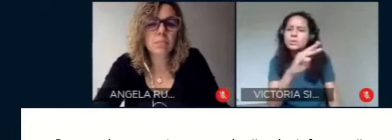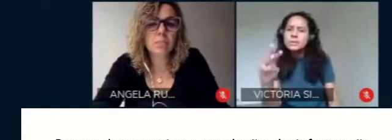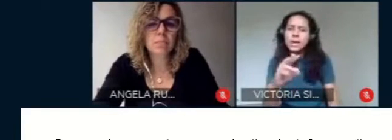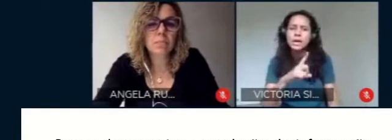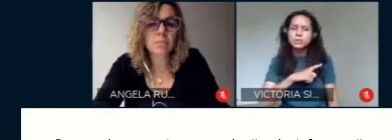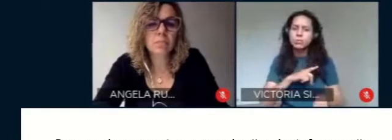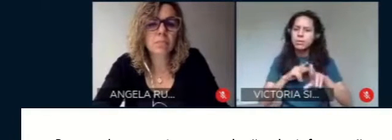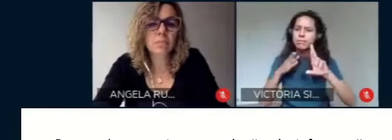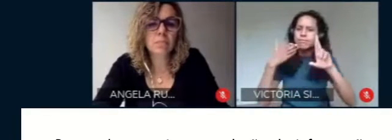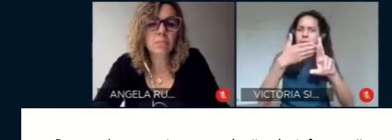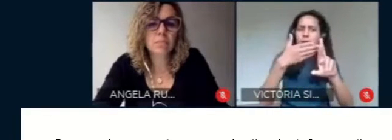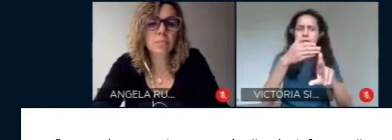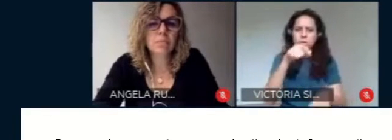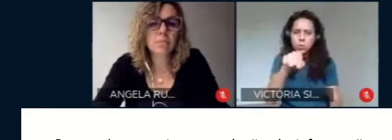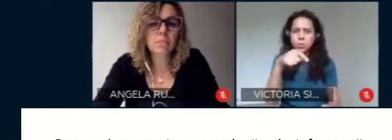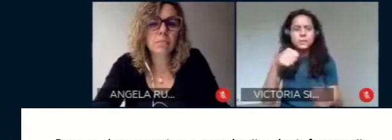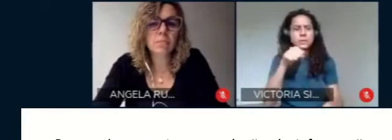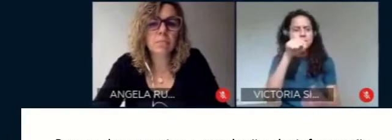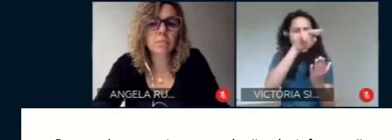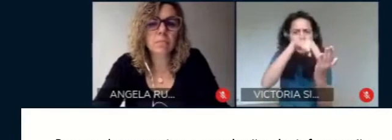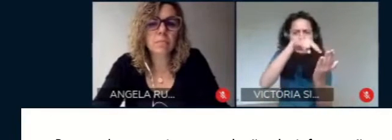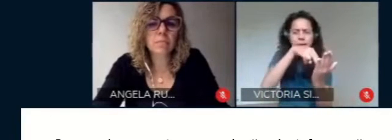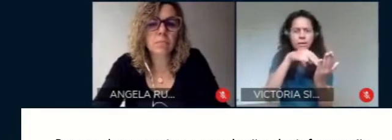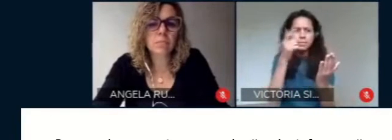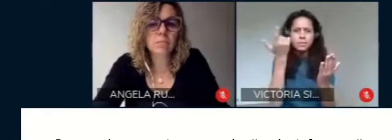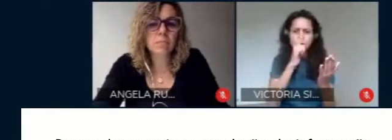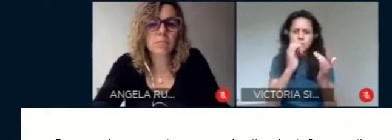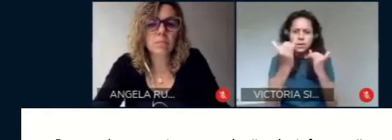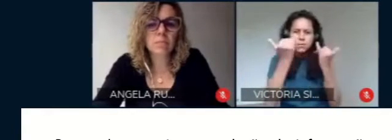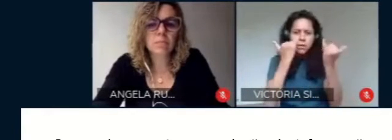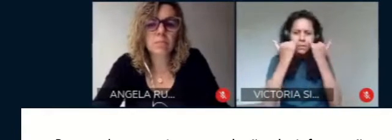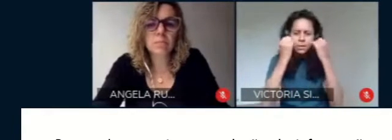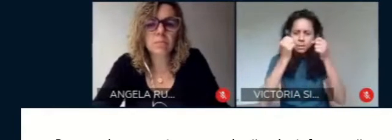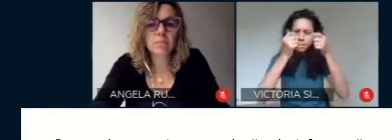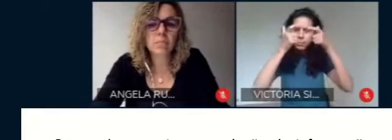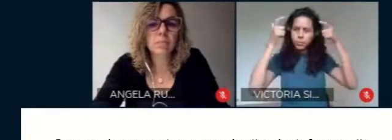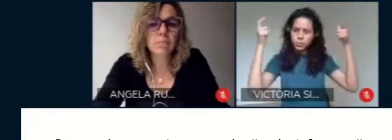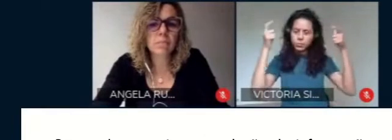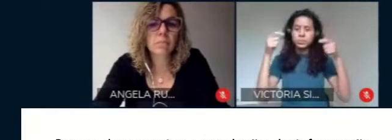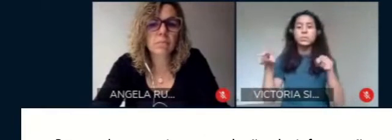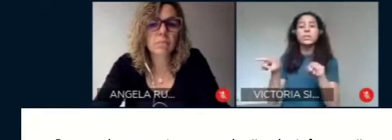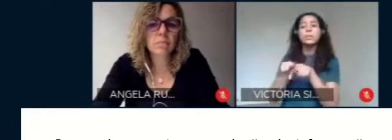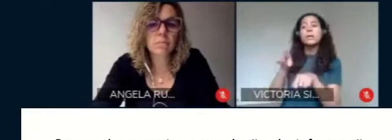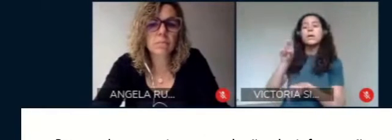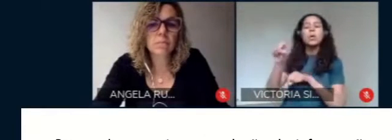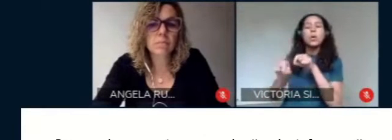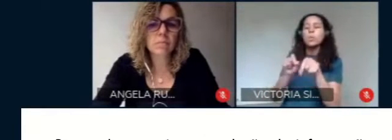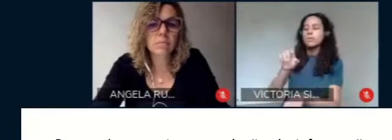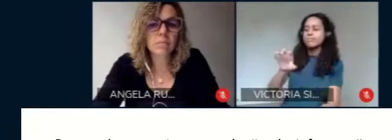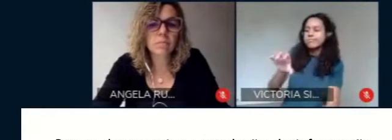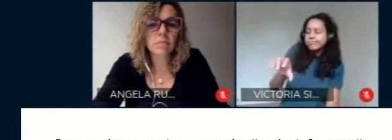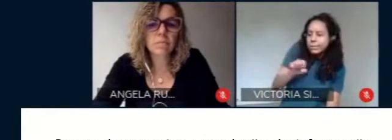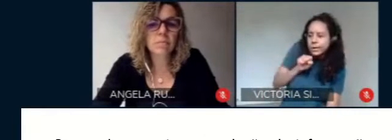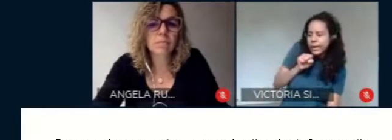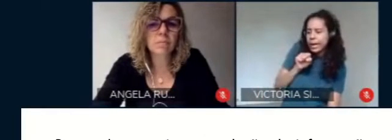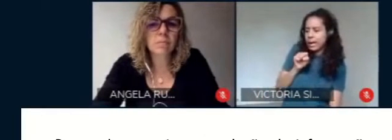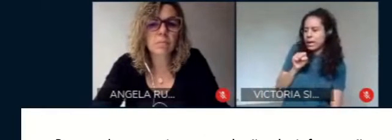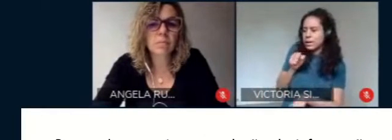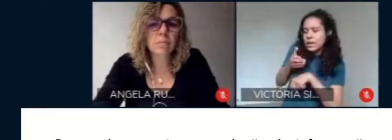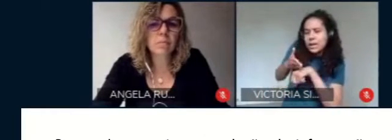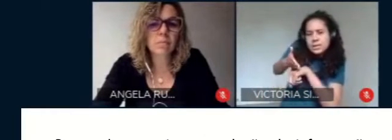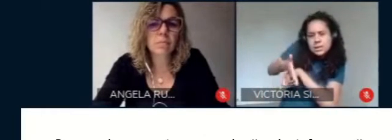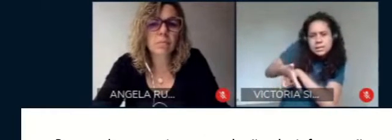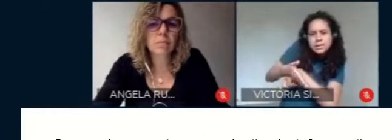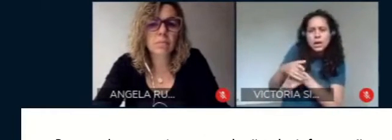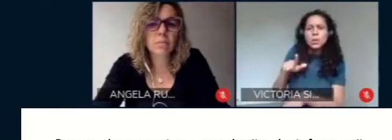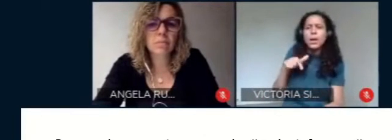fontes para buscar essa informação, e depois exatamente recuperar e acessar quais são os itens que são importantes para a